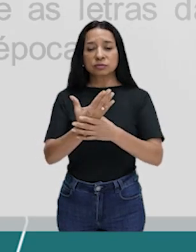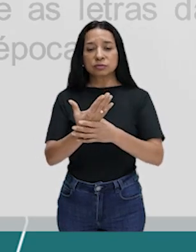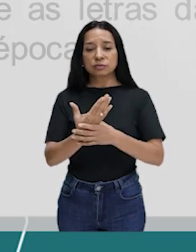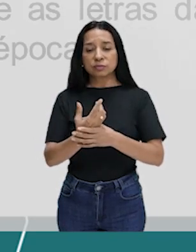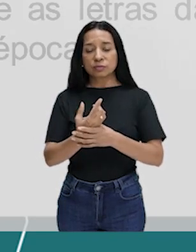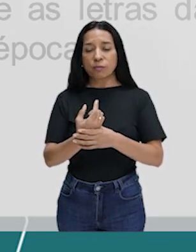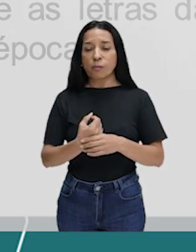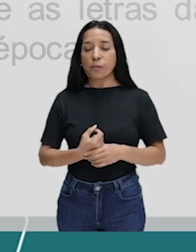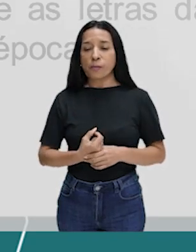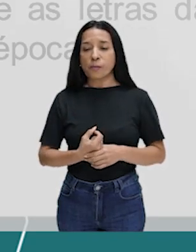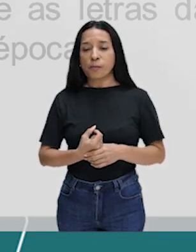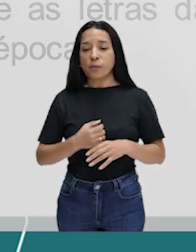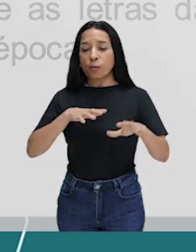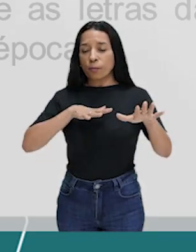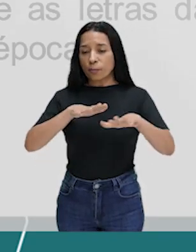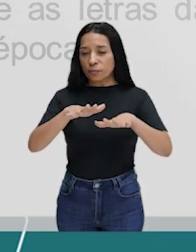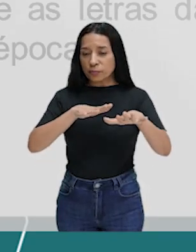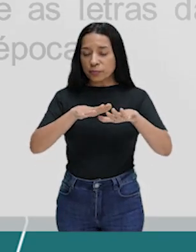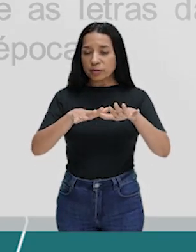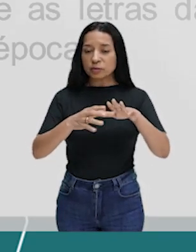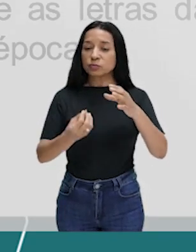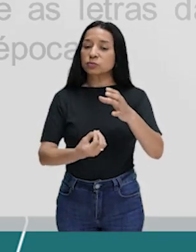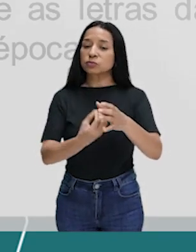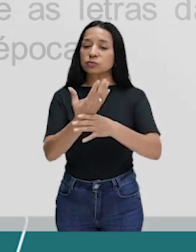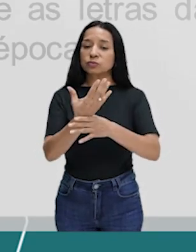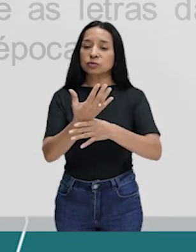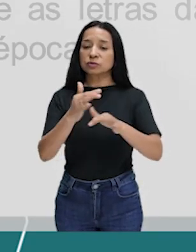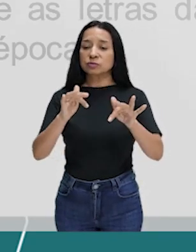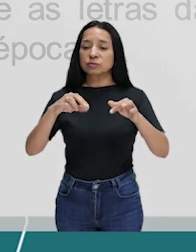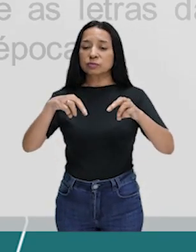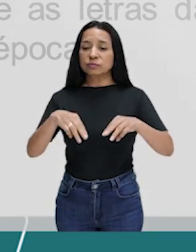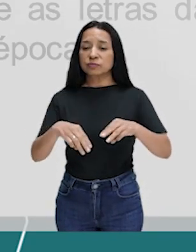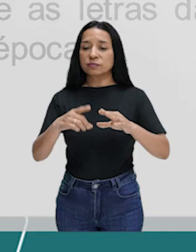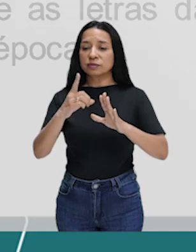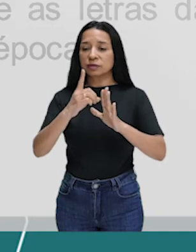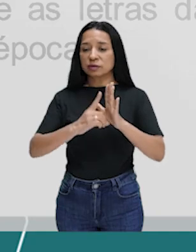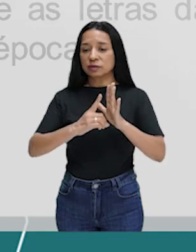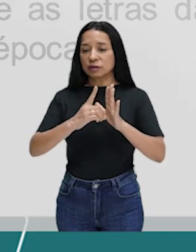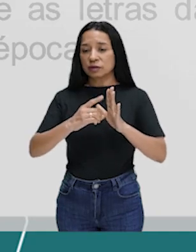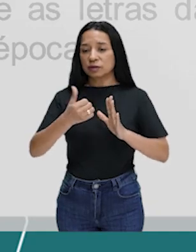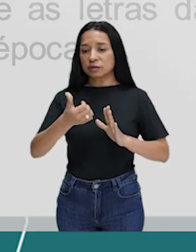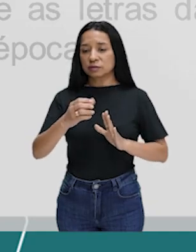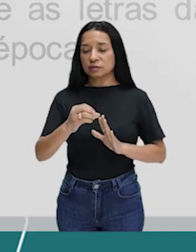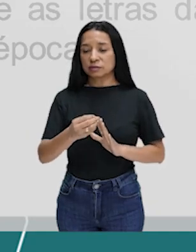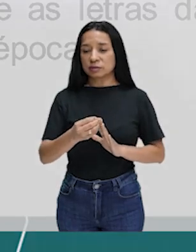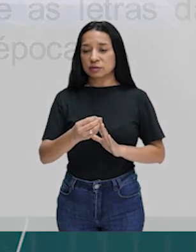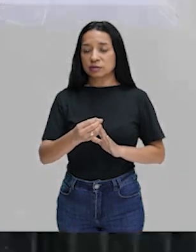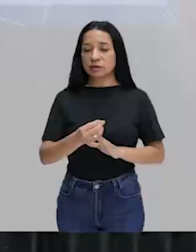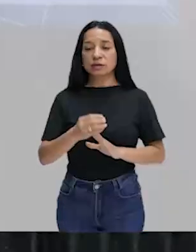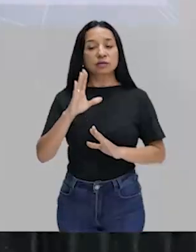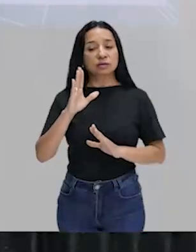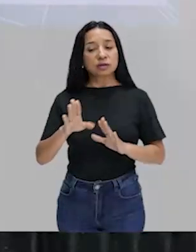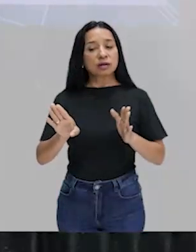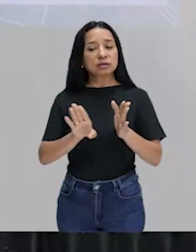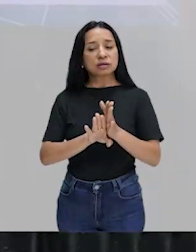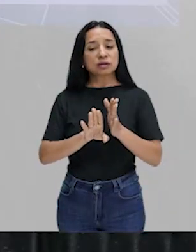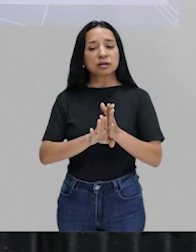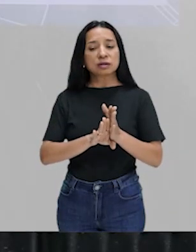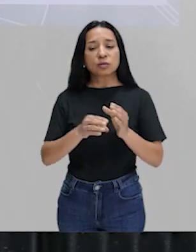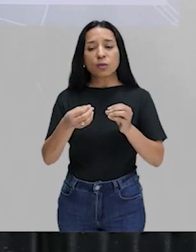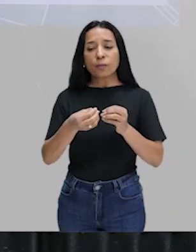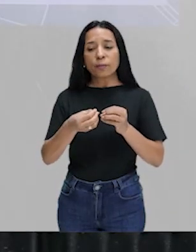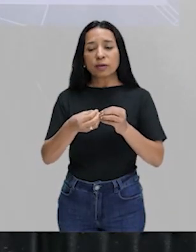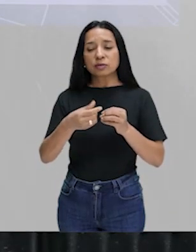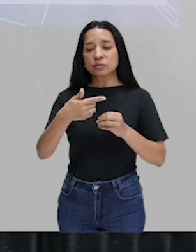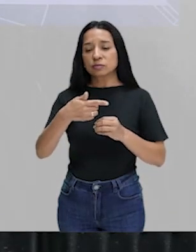ver que esse movimento surgiu no final da década de 60. Então, já chegando para